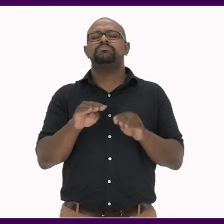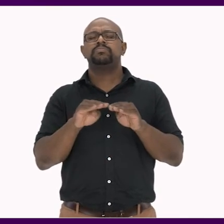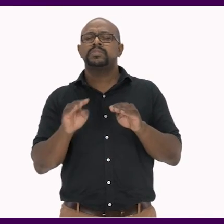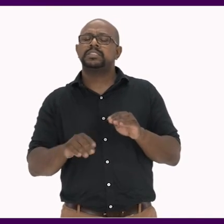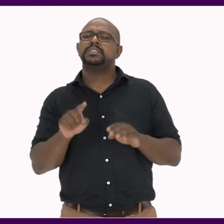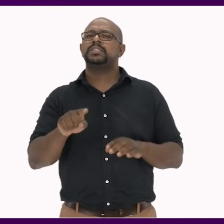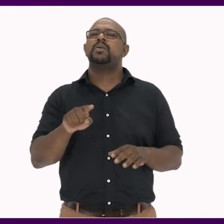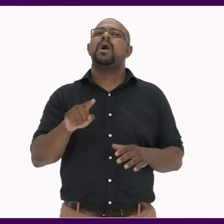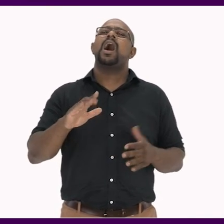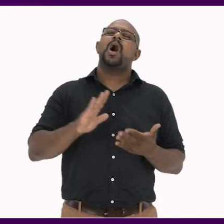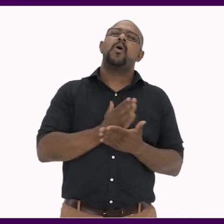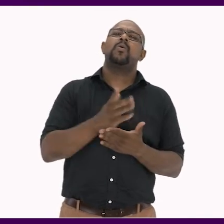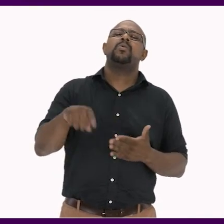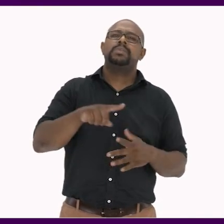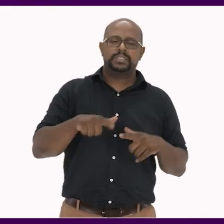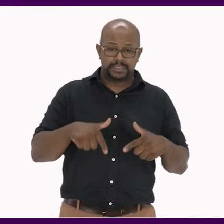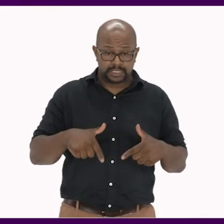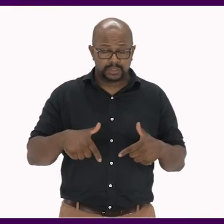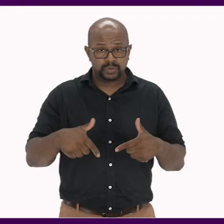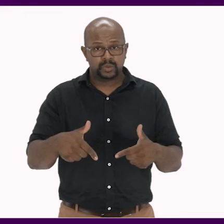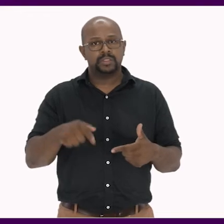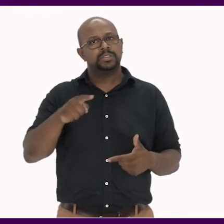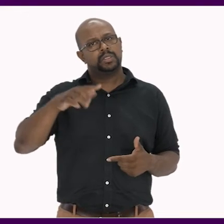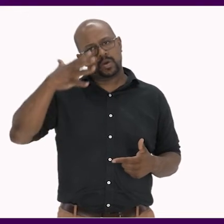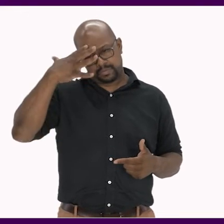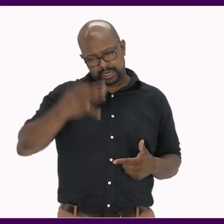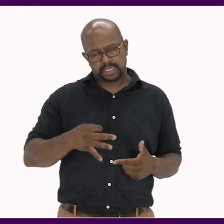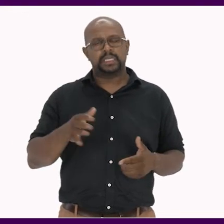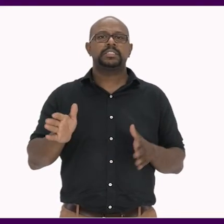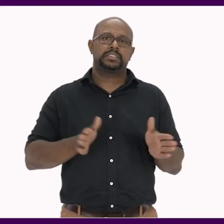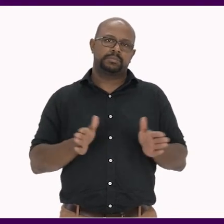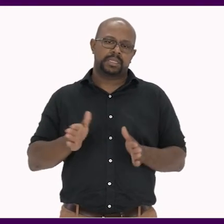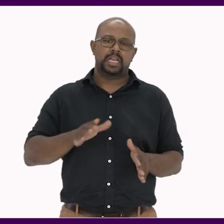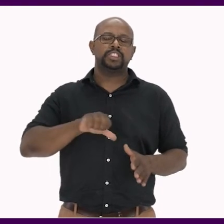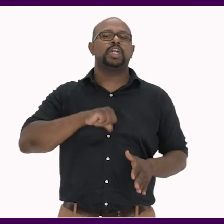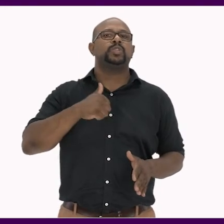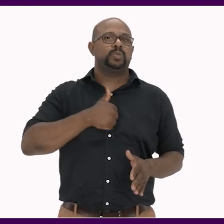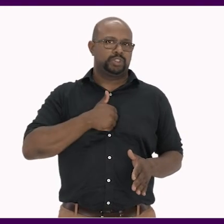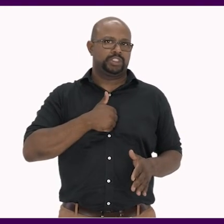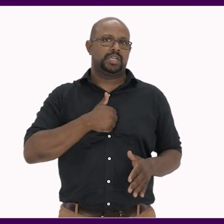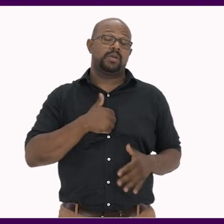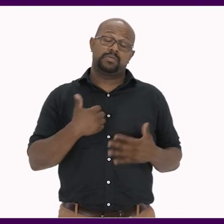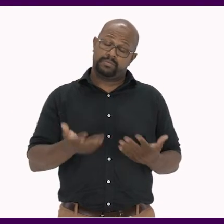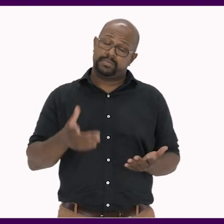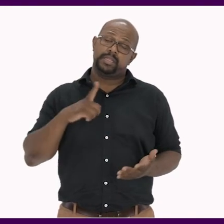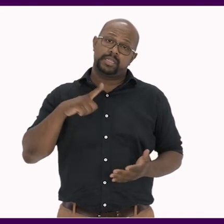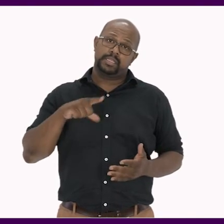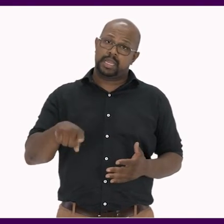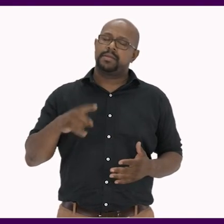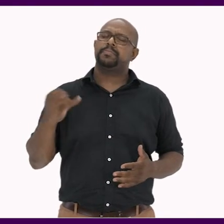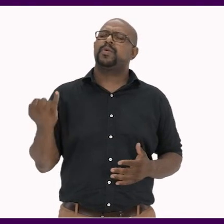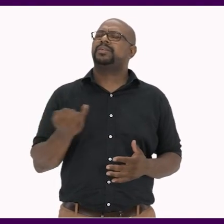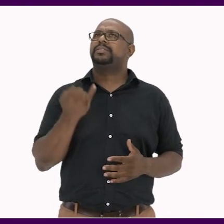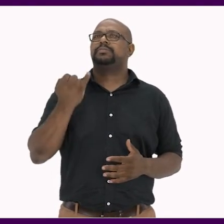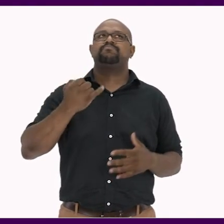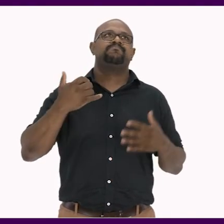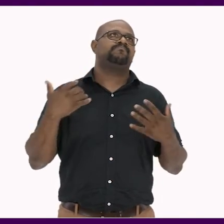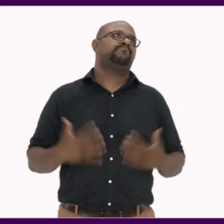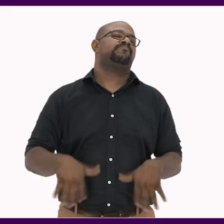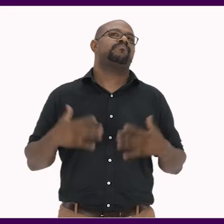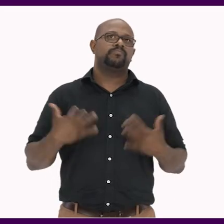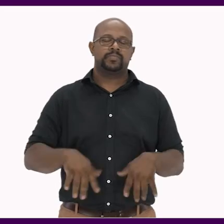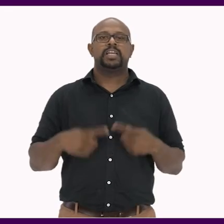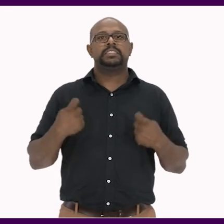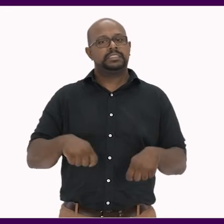suplantá-las são algumas das ações que compreendem a acessibilidade atitudinal, que tem uma importância